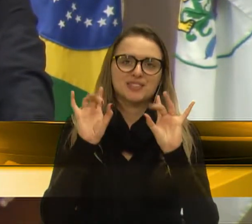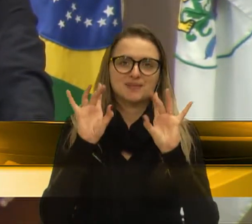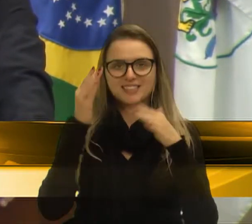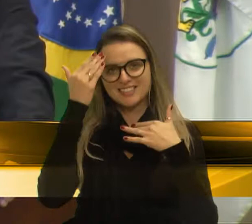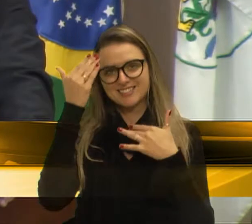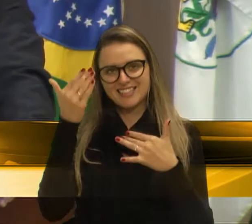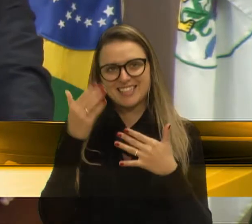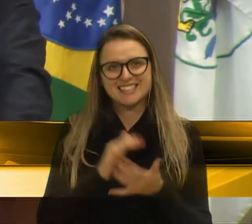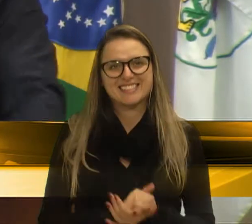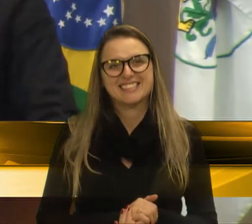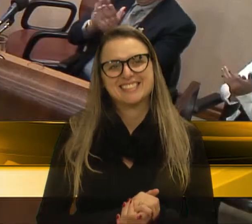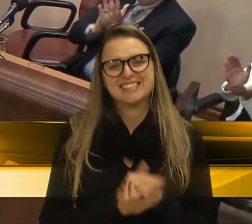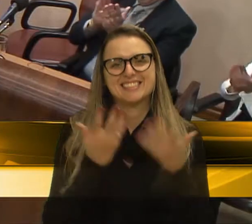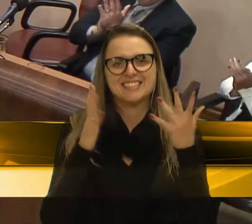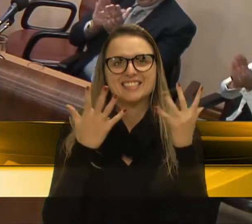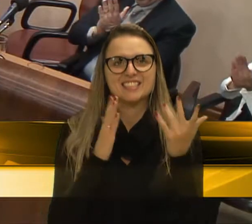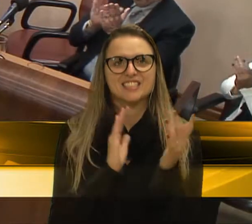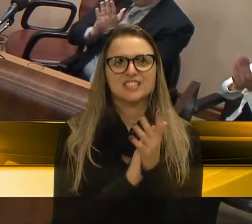obrigado.